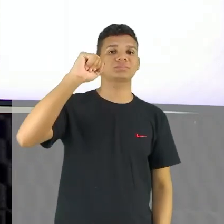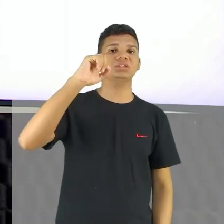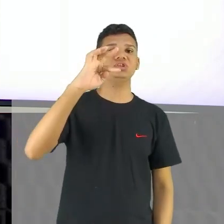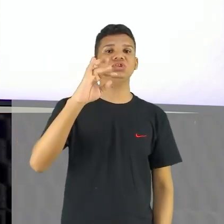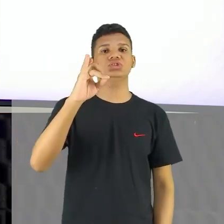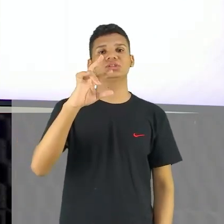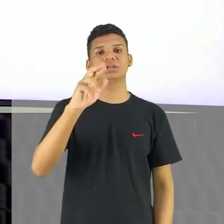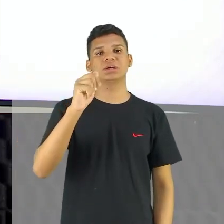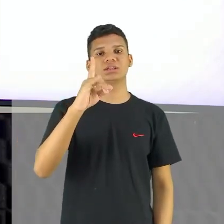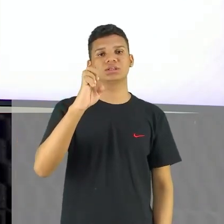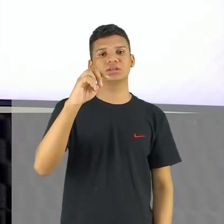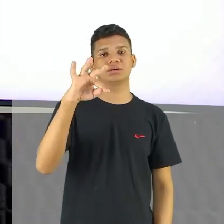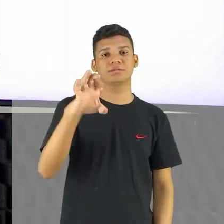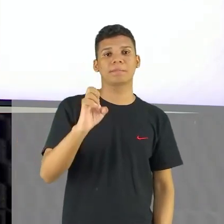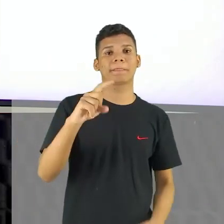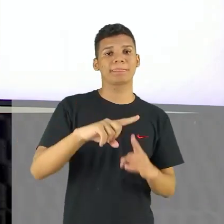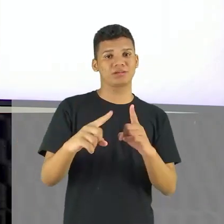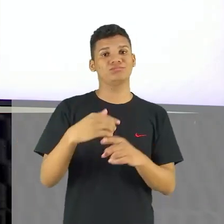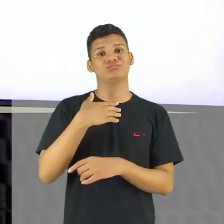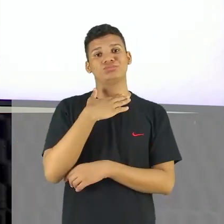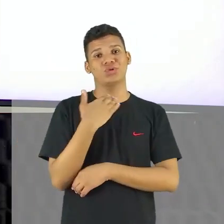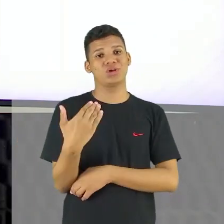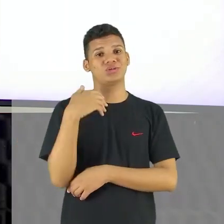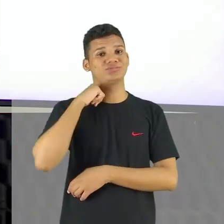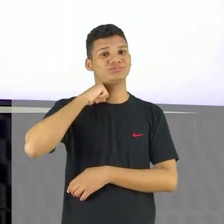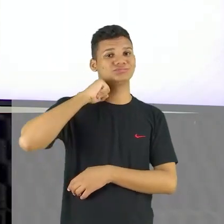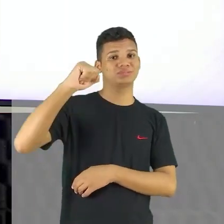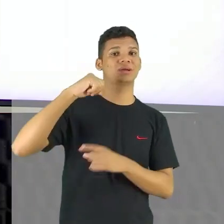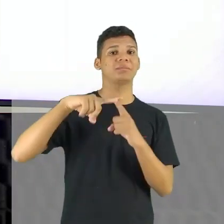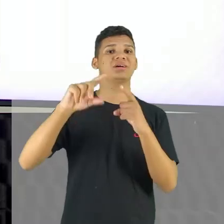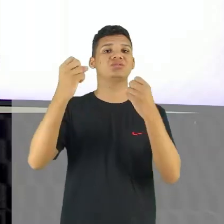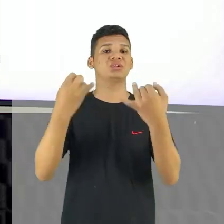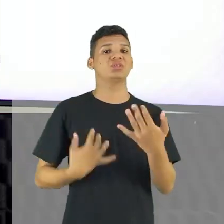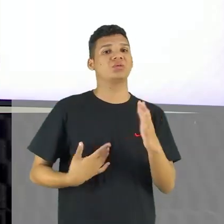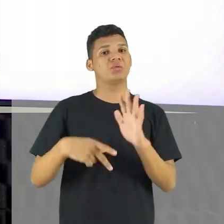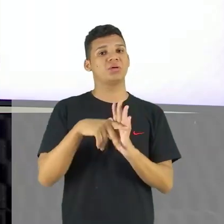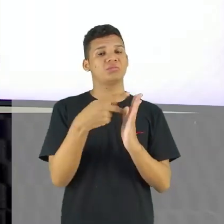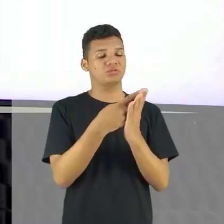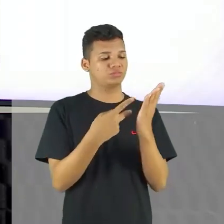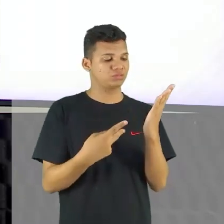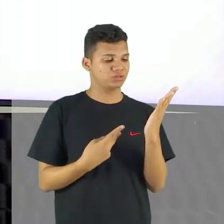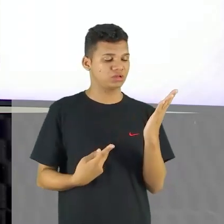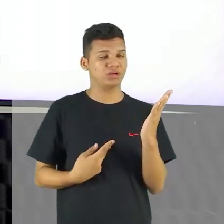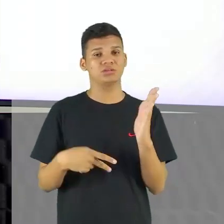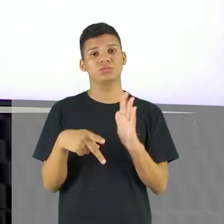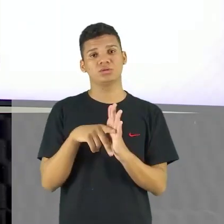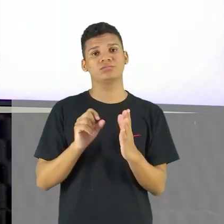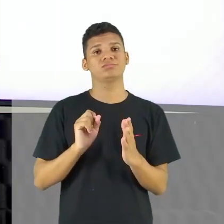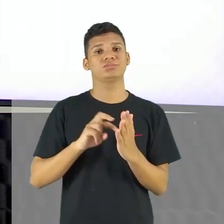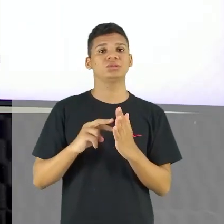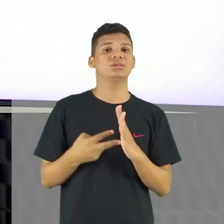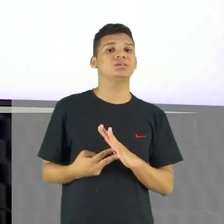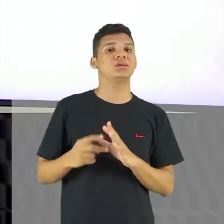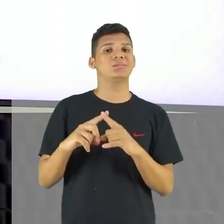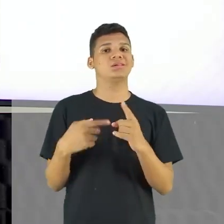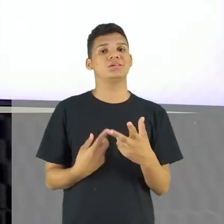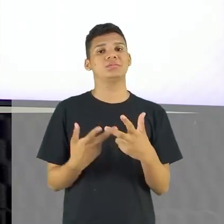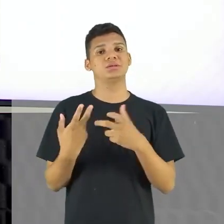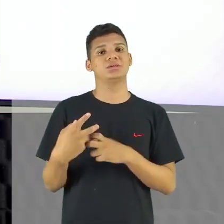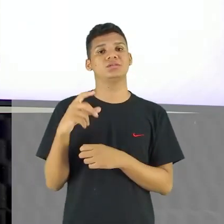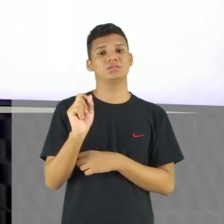não foi assim? Então, a gente tem aqui um eu poético, o eu do poema, que vê